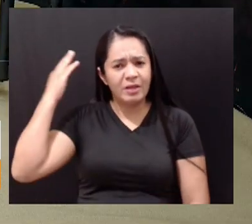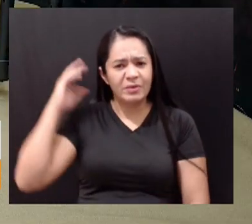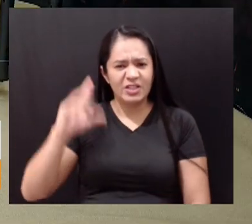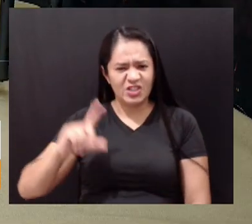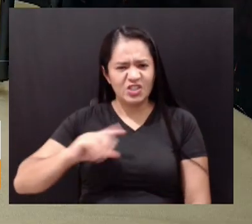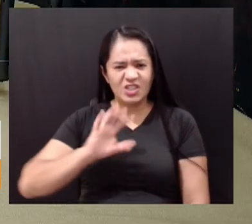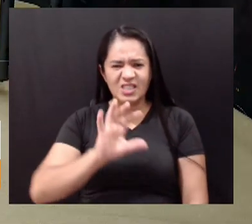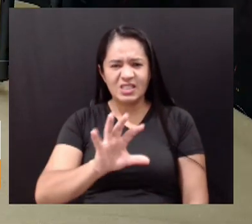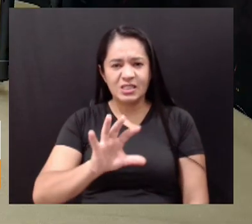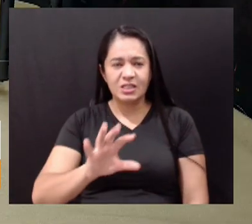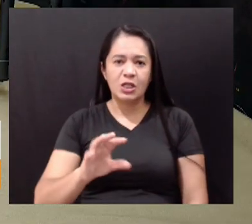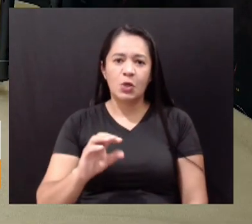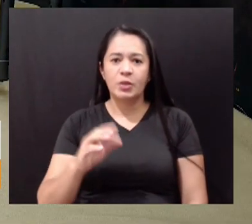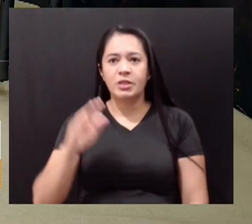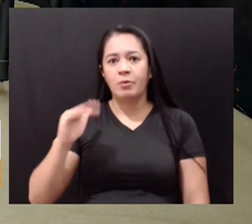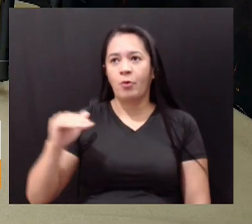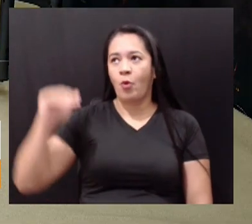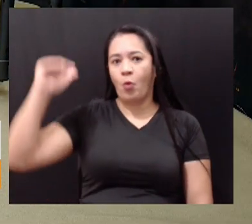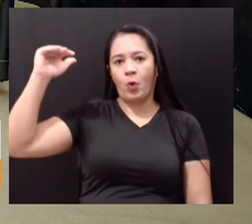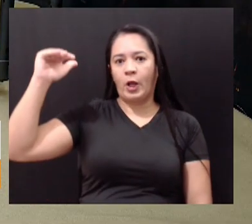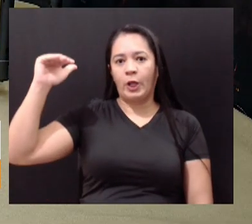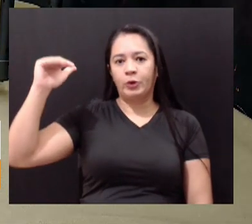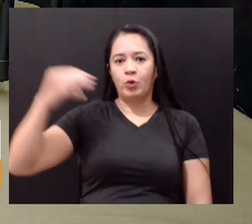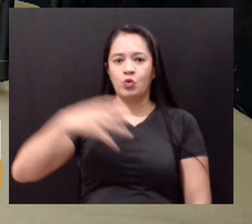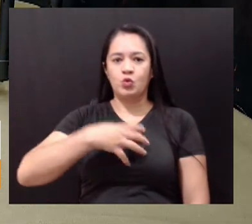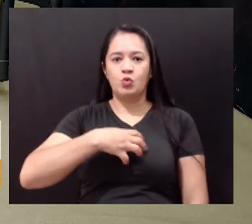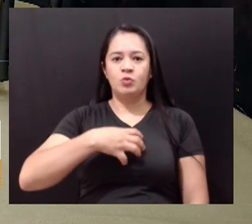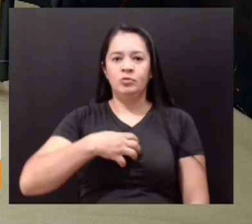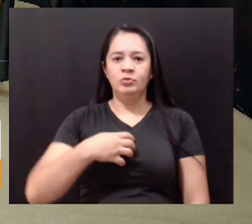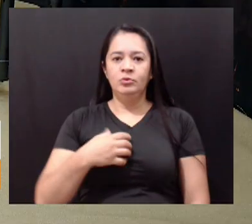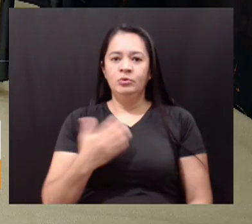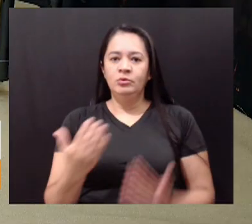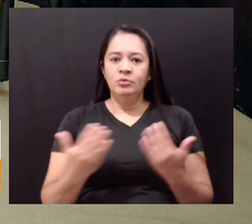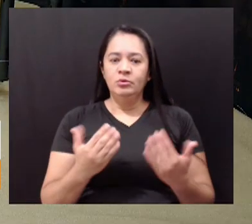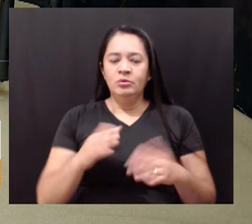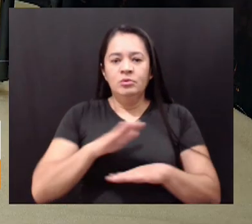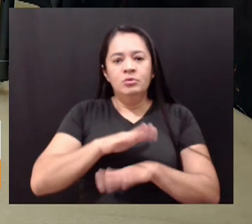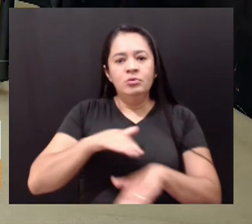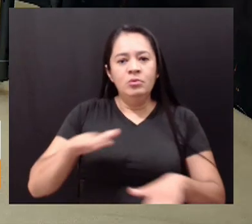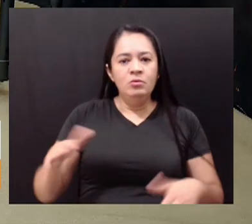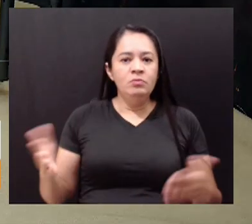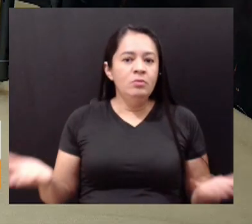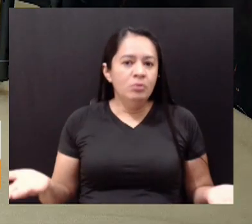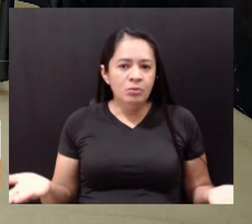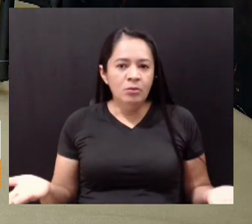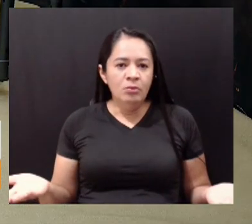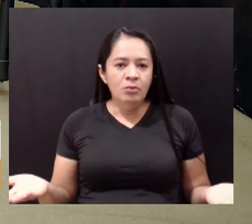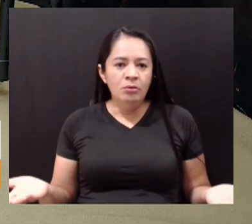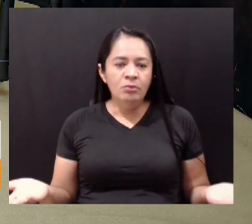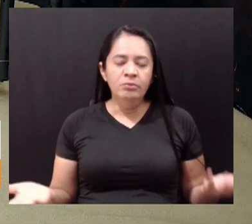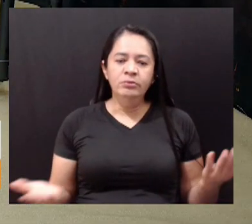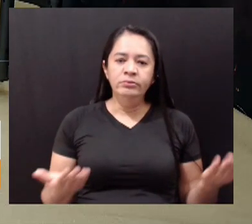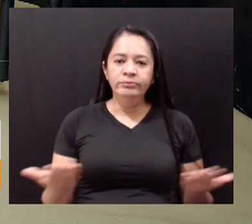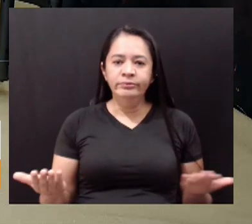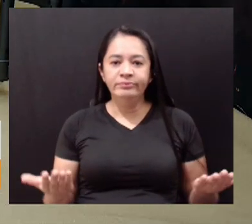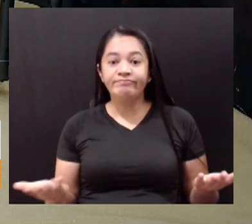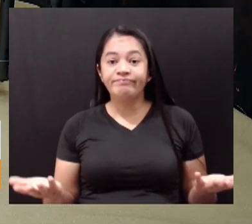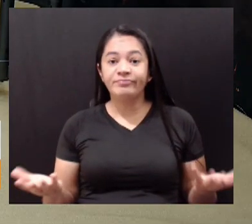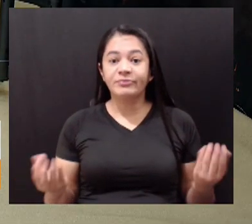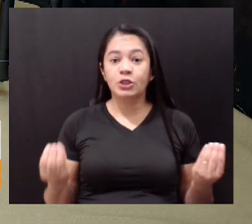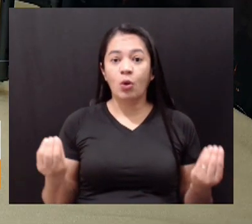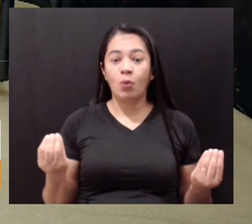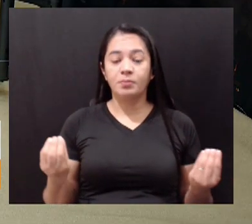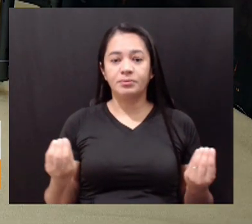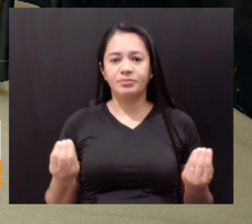adulto se comportar aí como uma criança ou um adolescente, essa tal de adolescência tinha nas